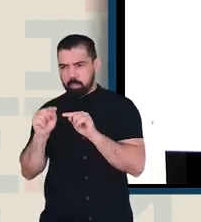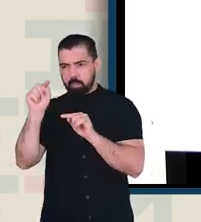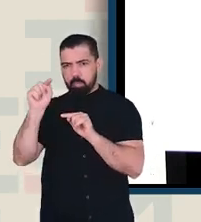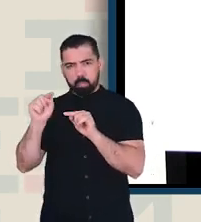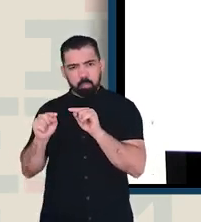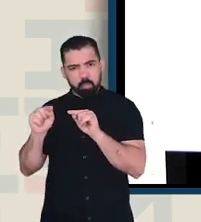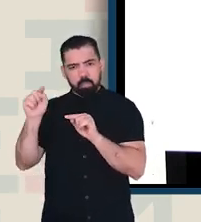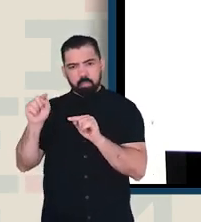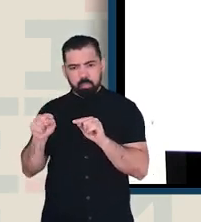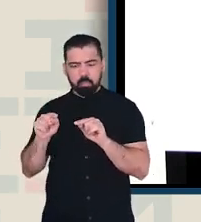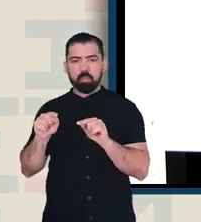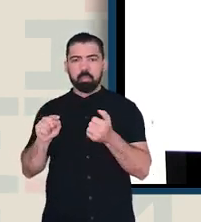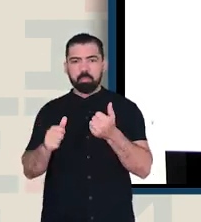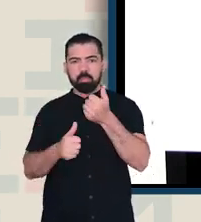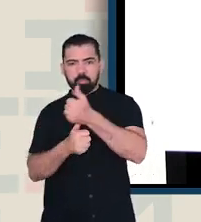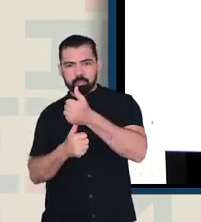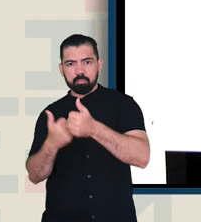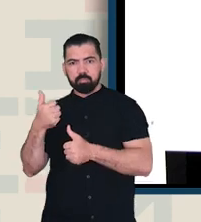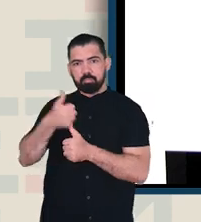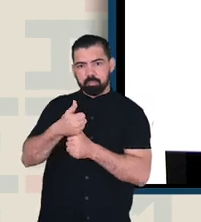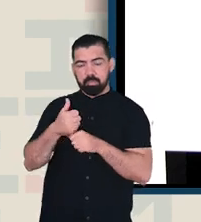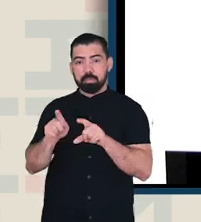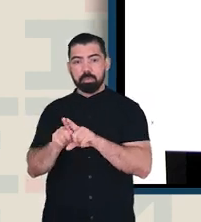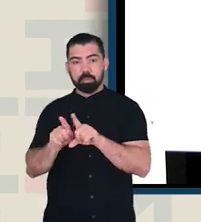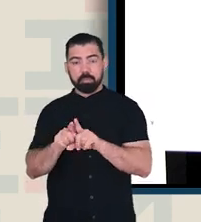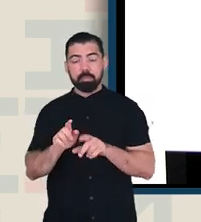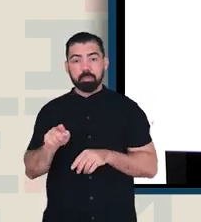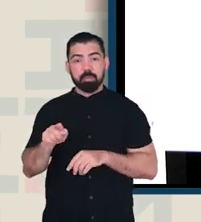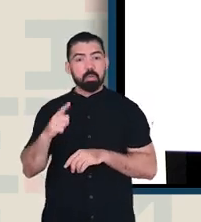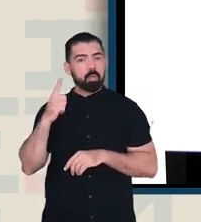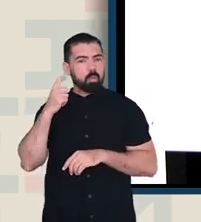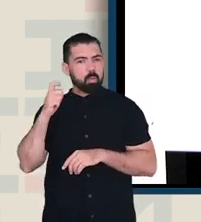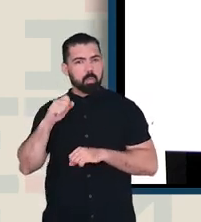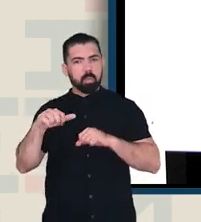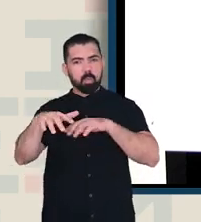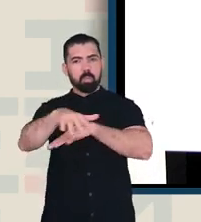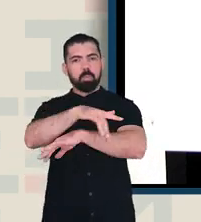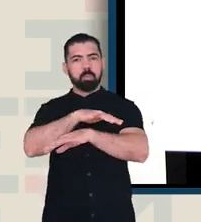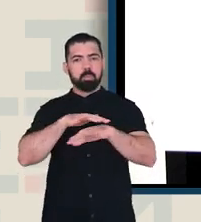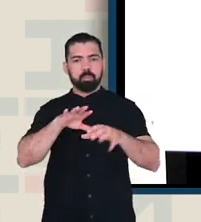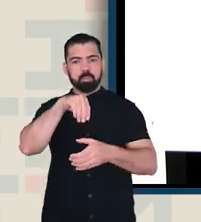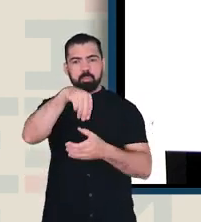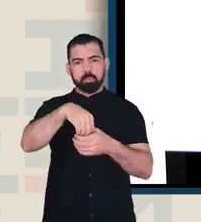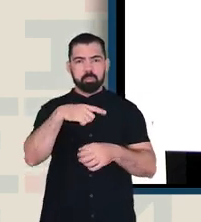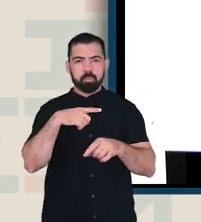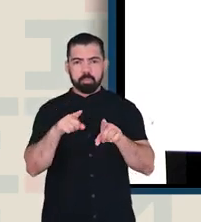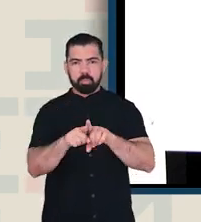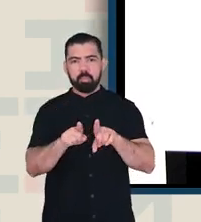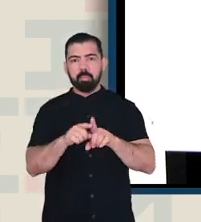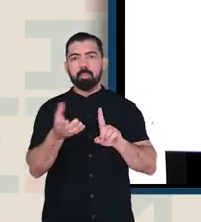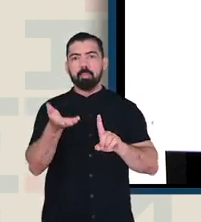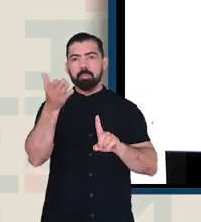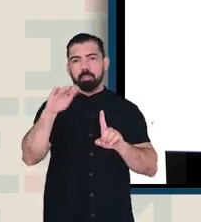deixam lugar para outro ganhar destaque, e estes sons estão espalhados por todo o campo das alturas.